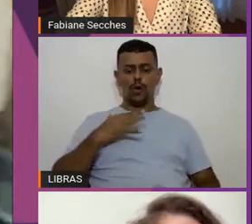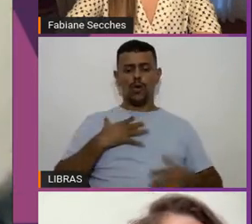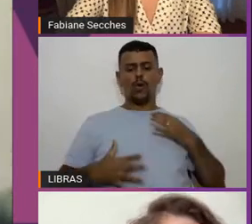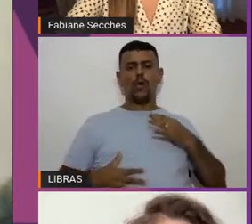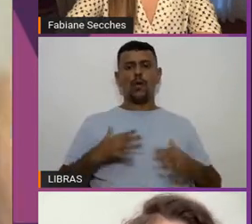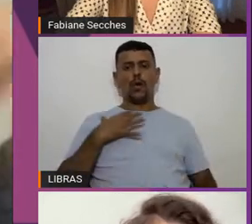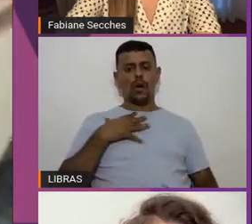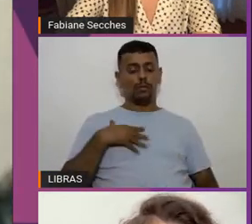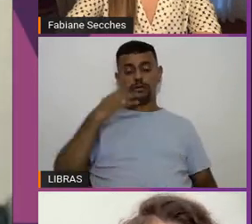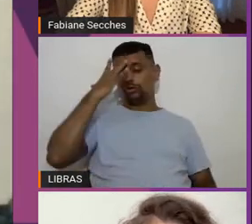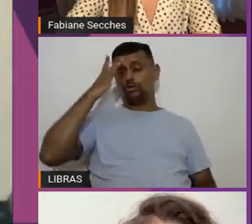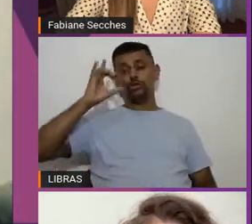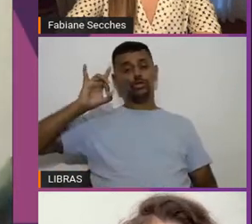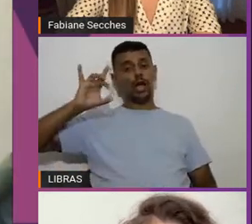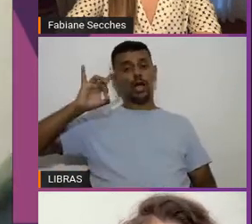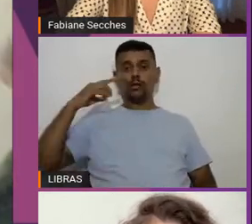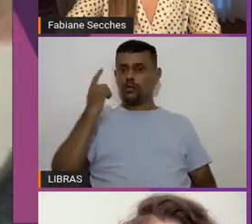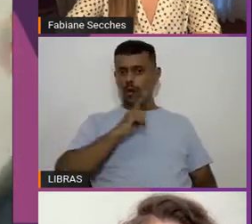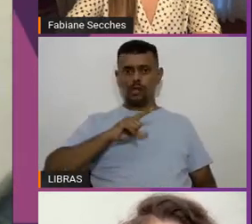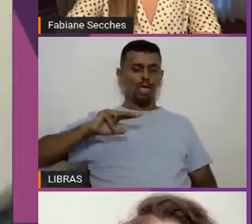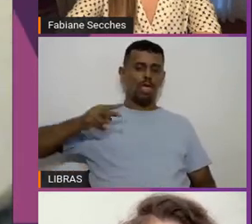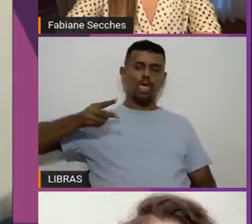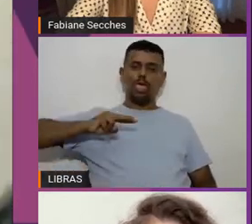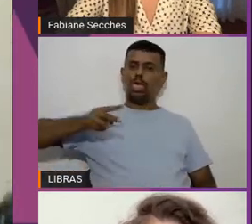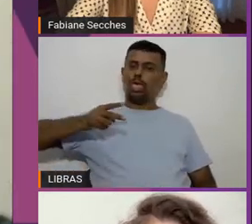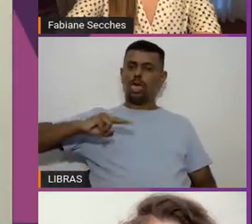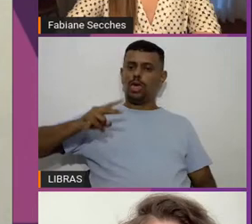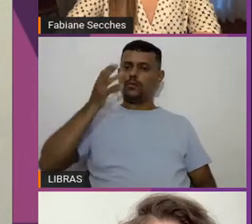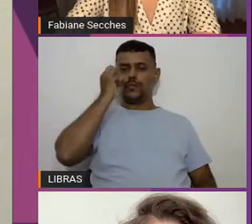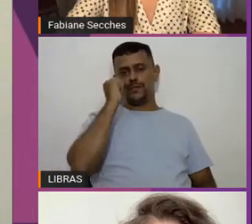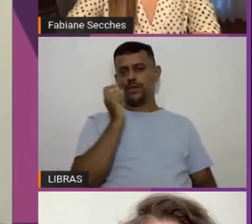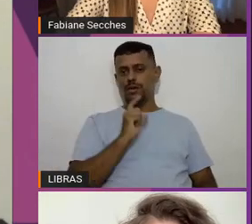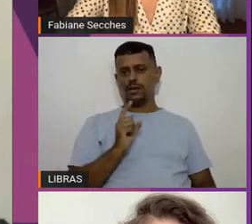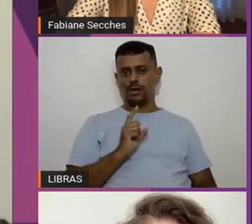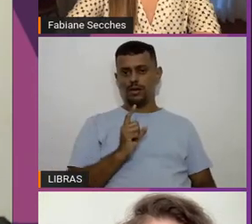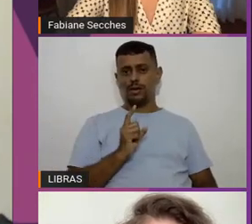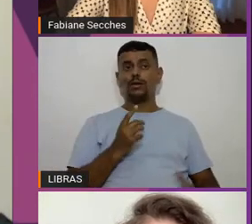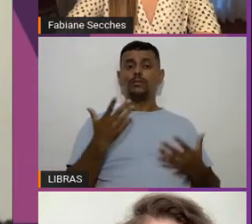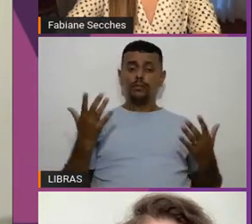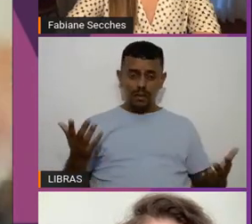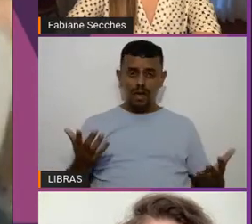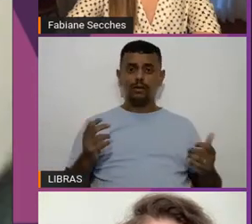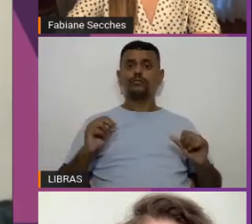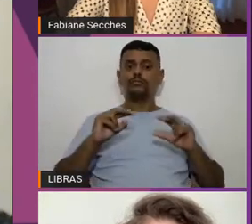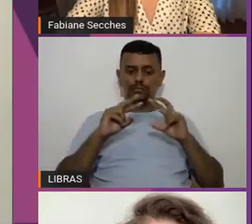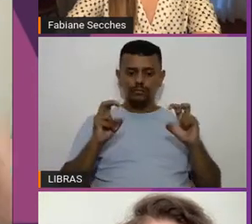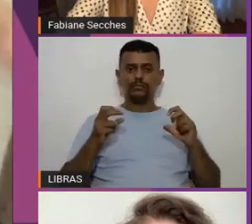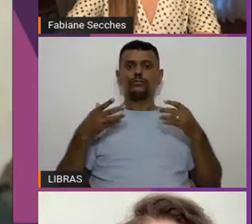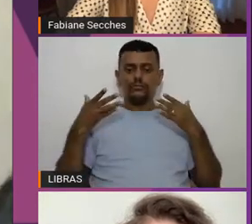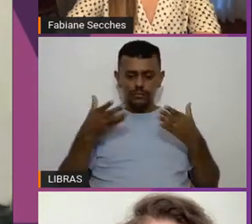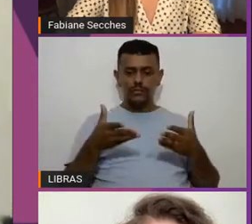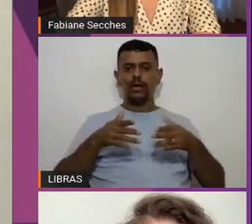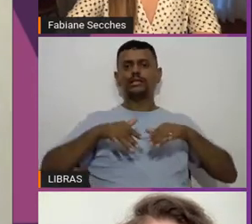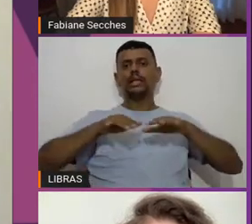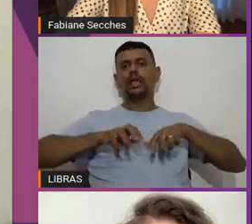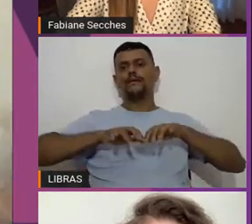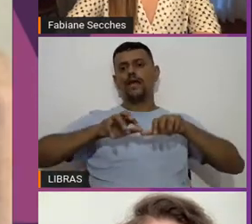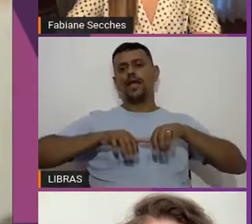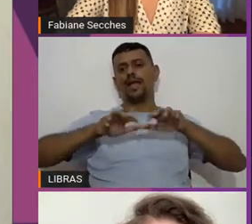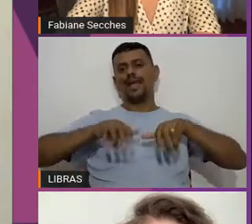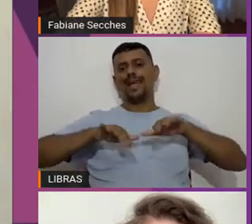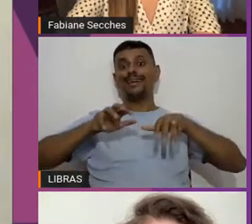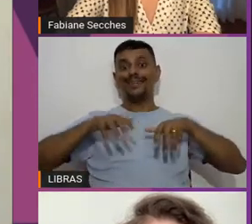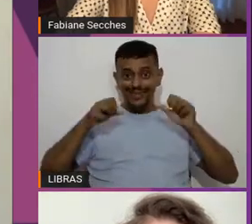enxaqueca porque não consegue dormir então não consegue escrever mas o que não faz outra coisa senão escrever então eu escrever para mim é